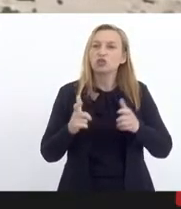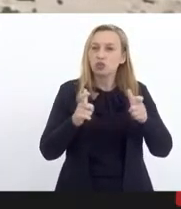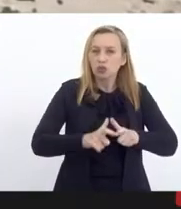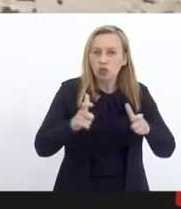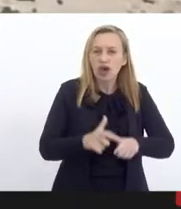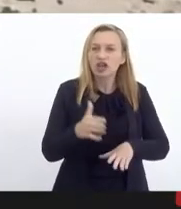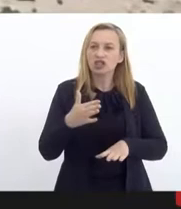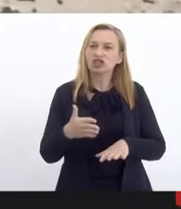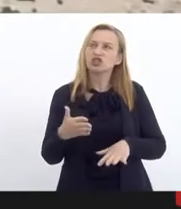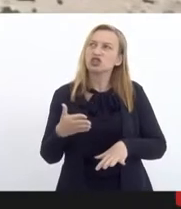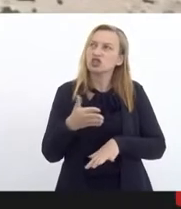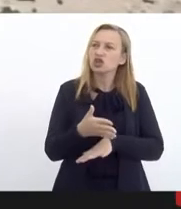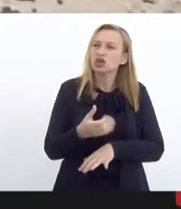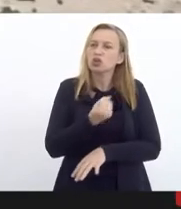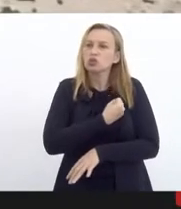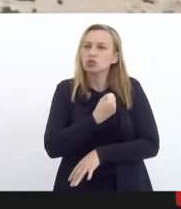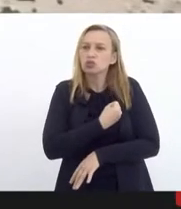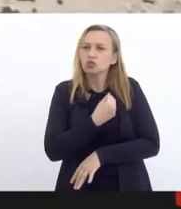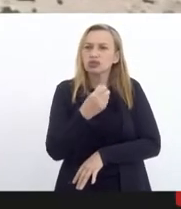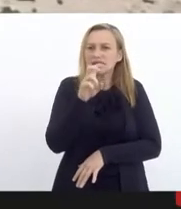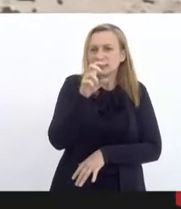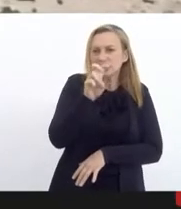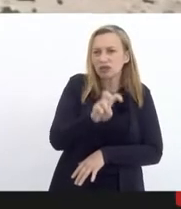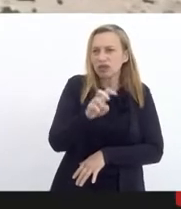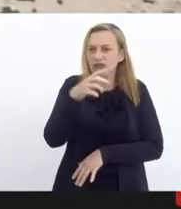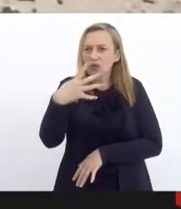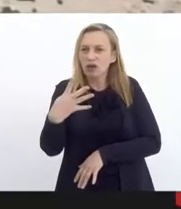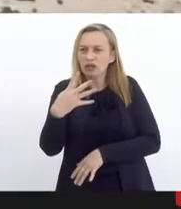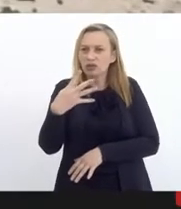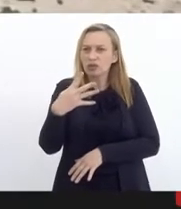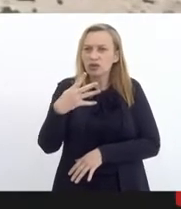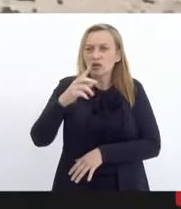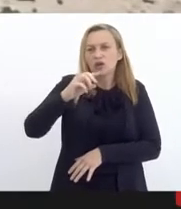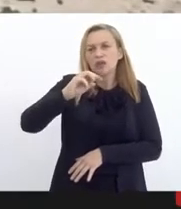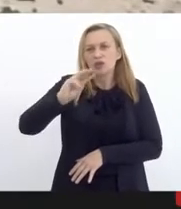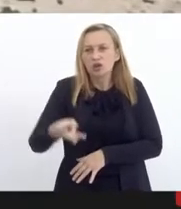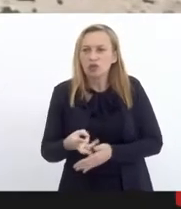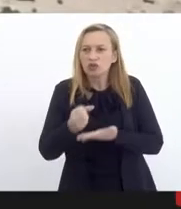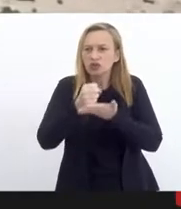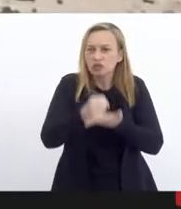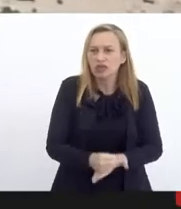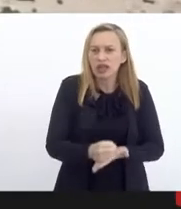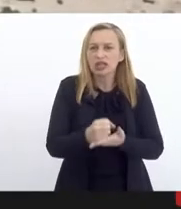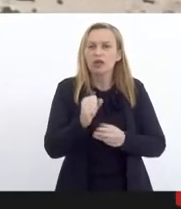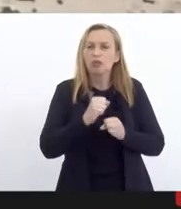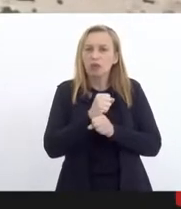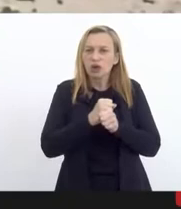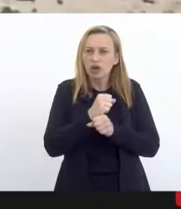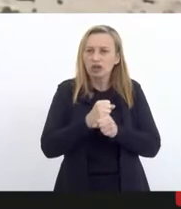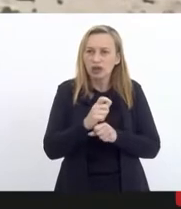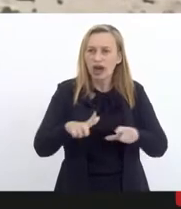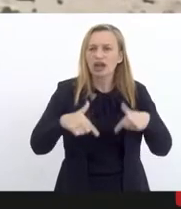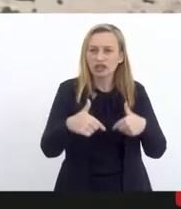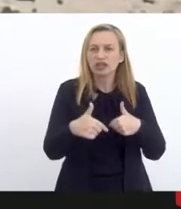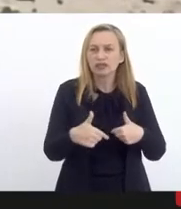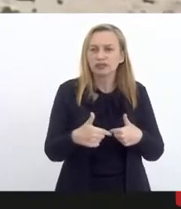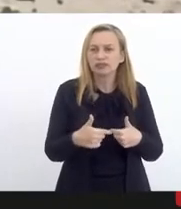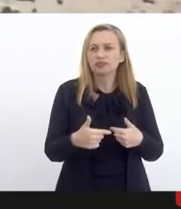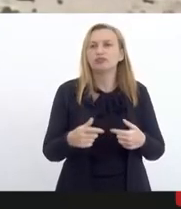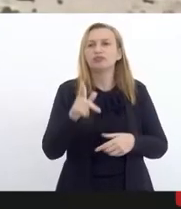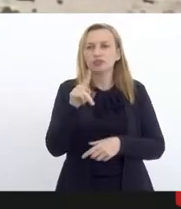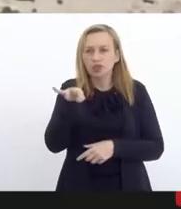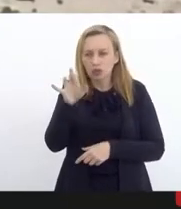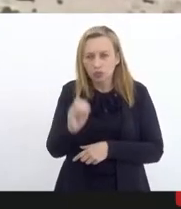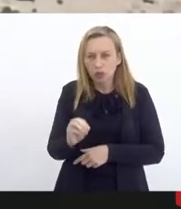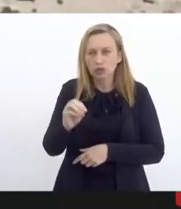atinge uma movimentação de 54 milhões de toneladas operadas por ano. Quer dizer que o Porto do